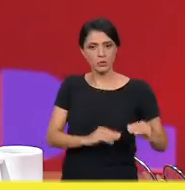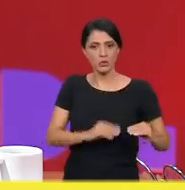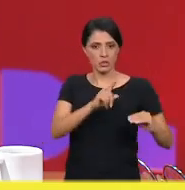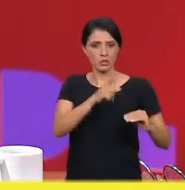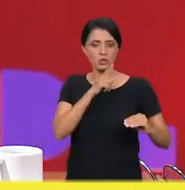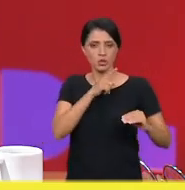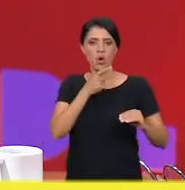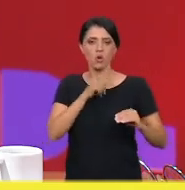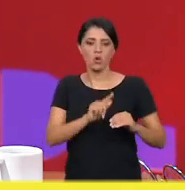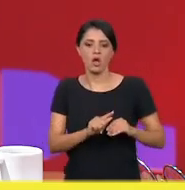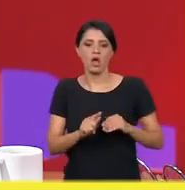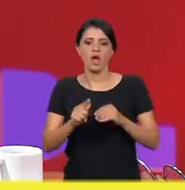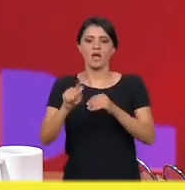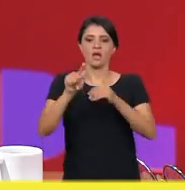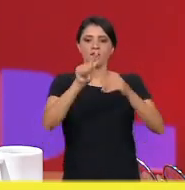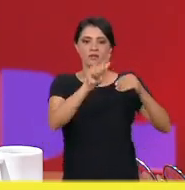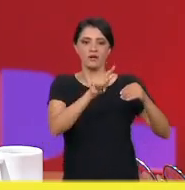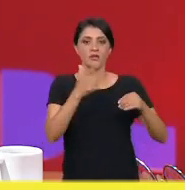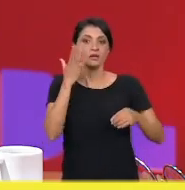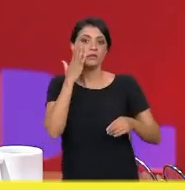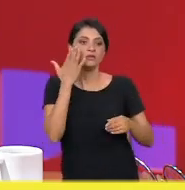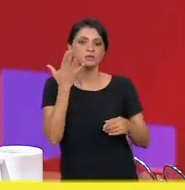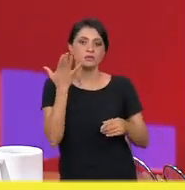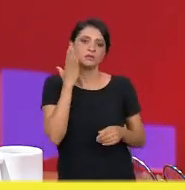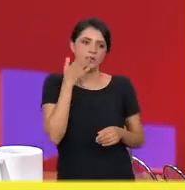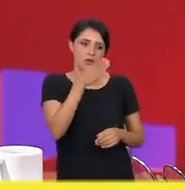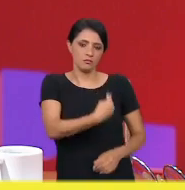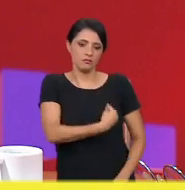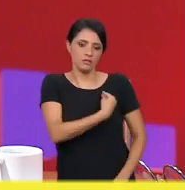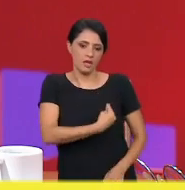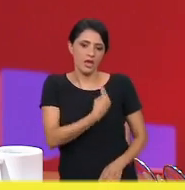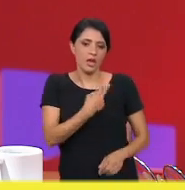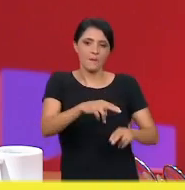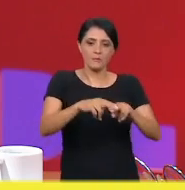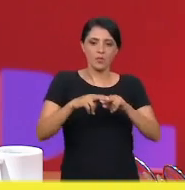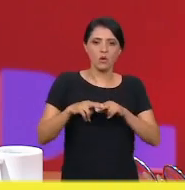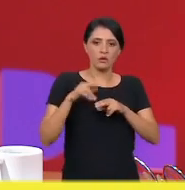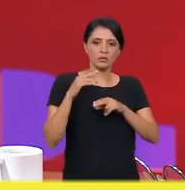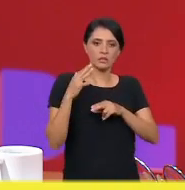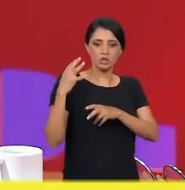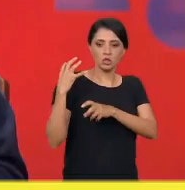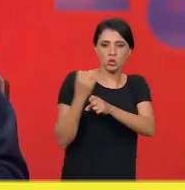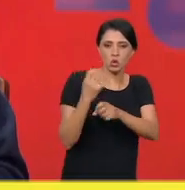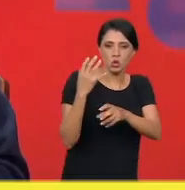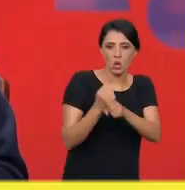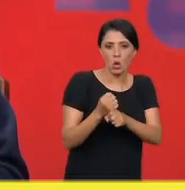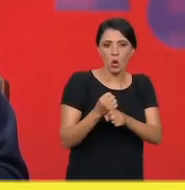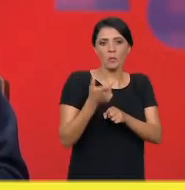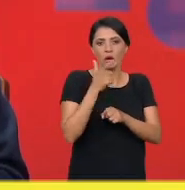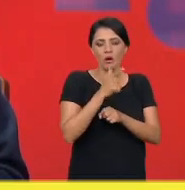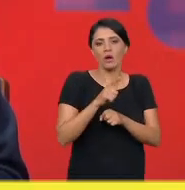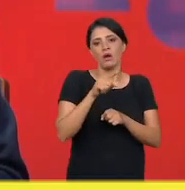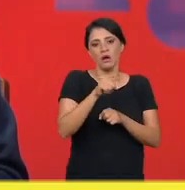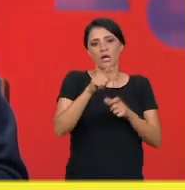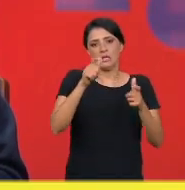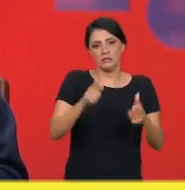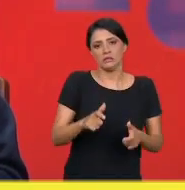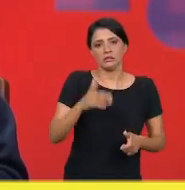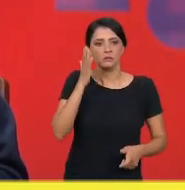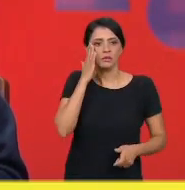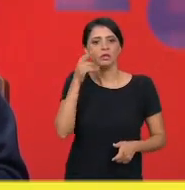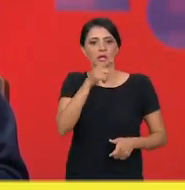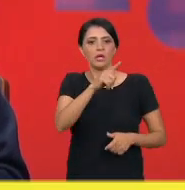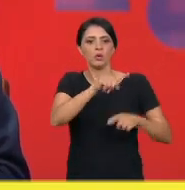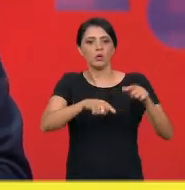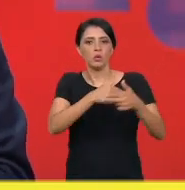gravidade. A gente sabe que ela está lá por medidas gravitacionais. Então, sabe-se que tem algo lá, é isso? Exato. Por